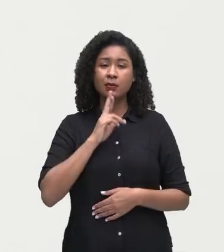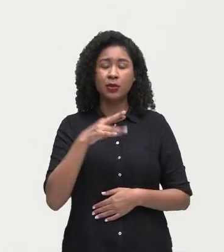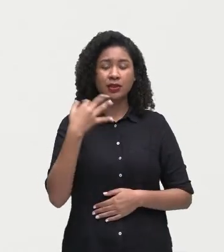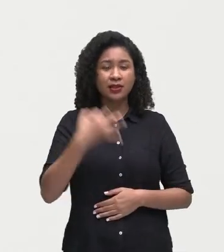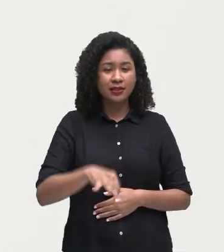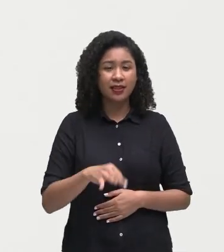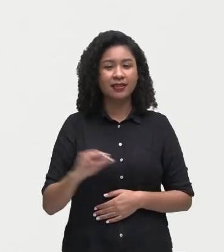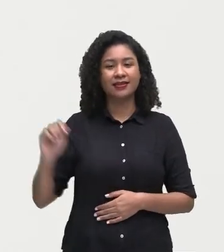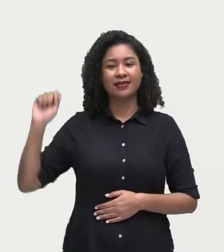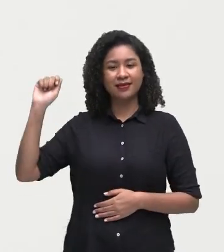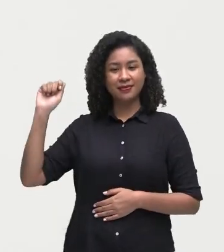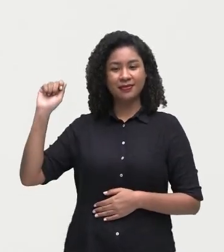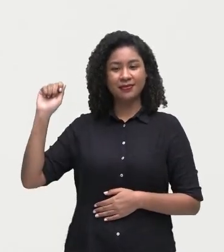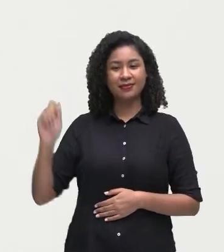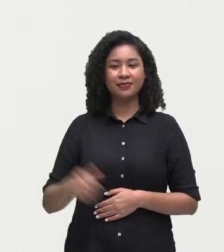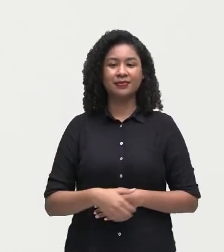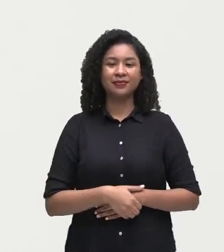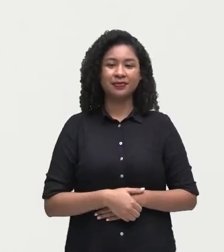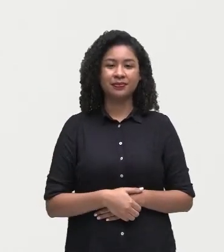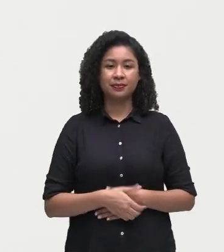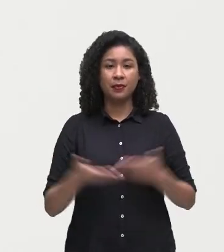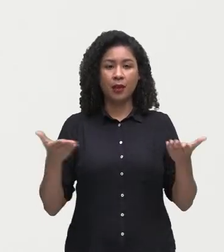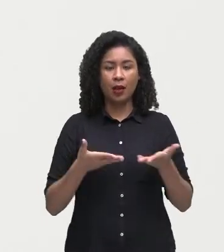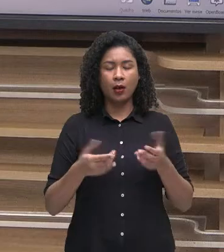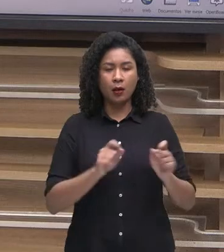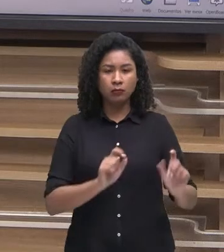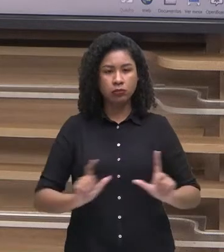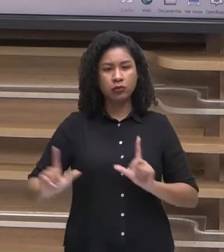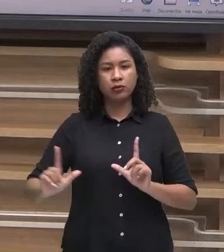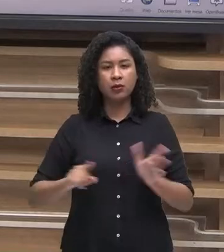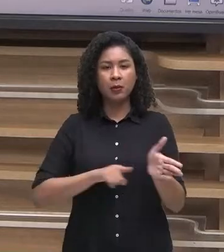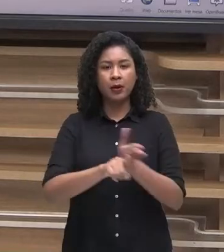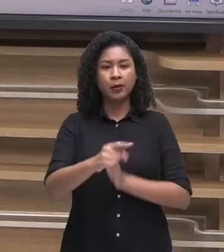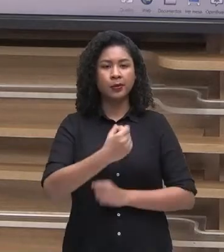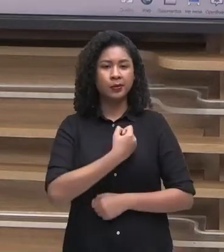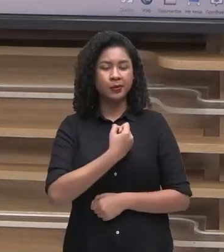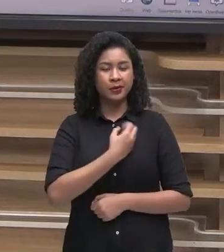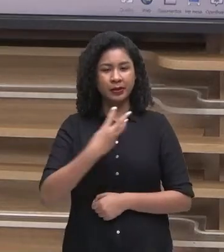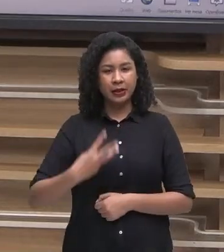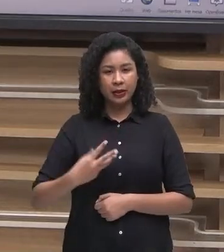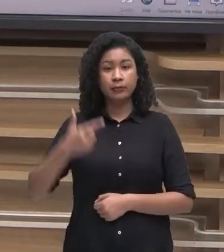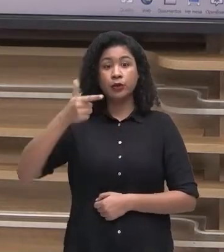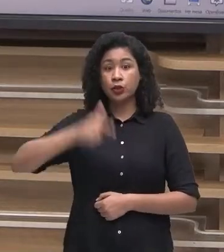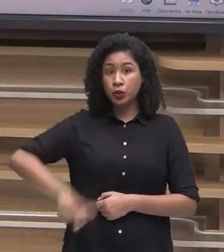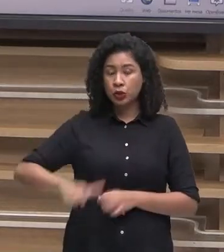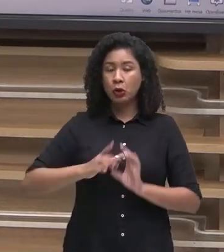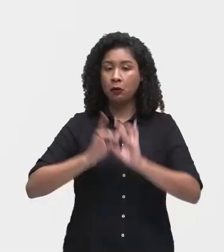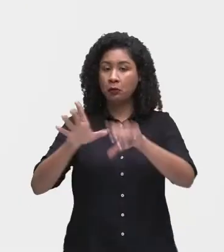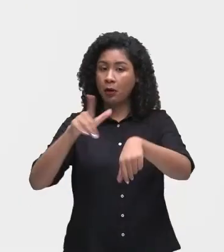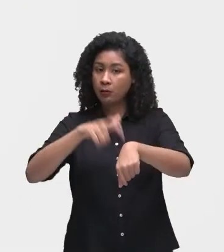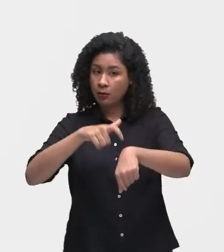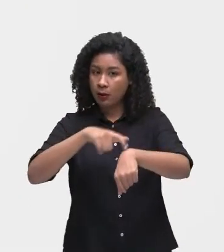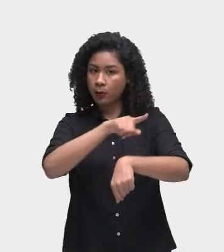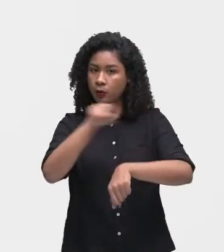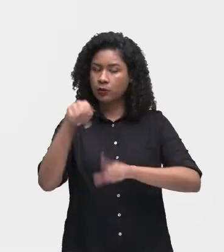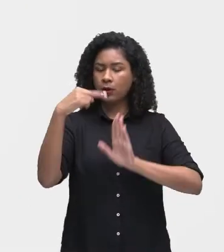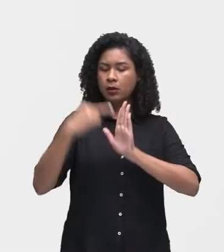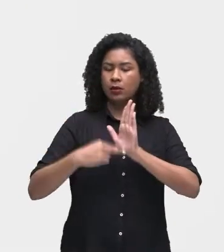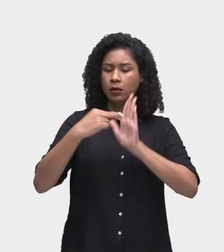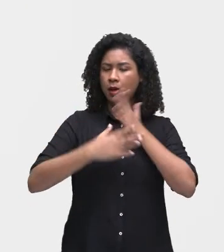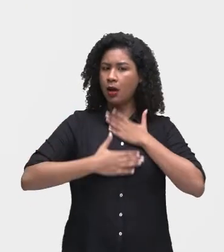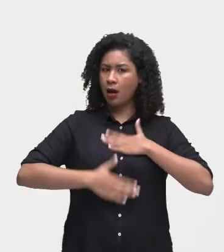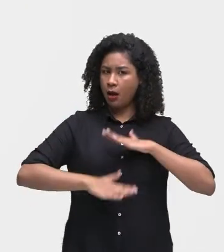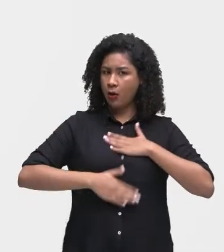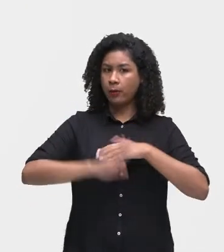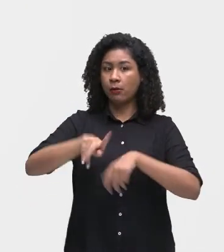a letra A. Vamos agora à terceira questão. Mais uma vez, vou dar um tempinho para vocês lerem. Daqui a pouco a gente vai